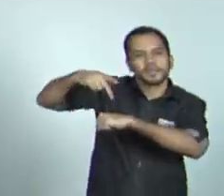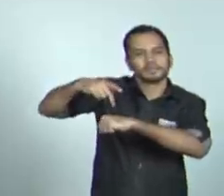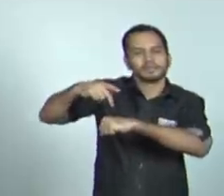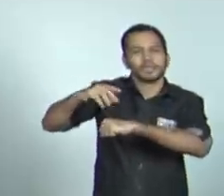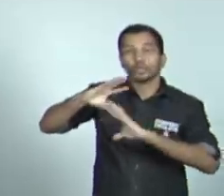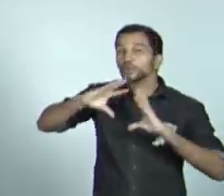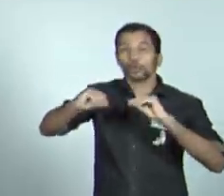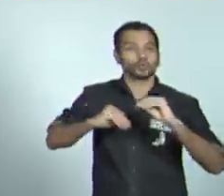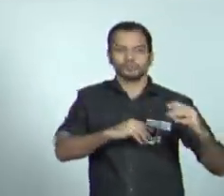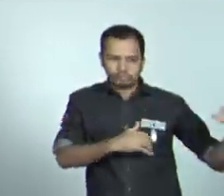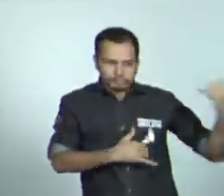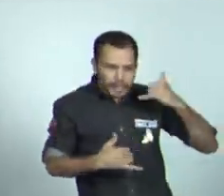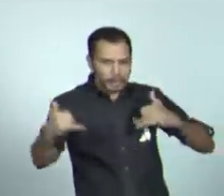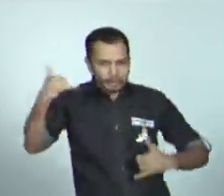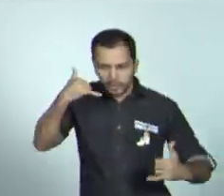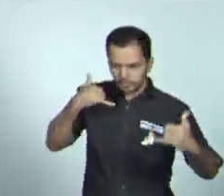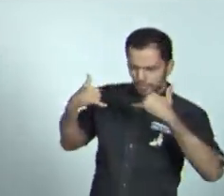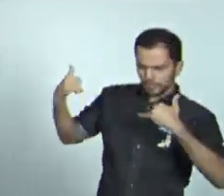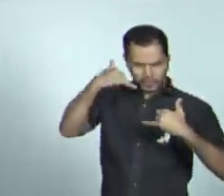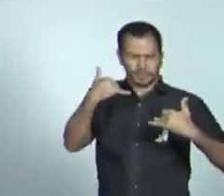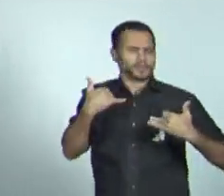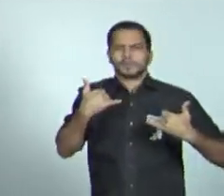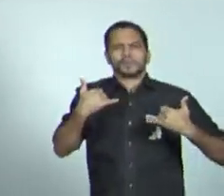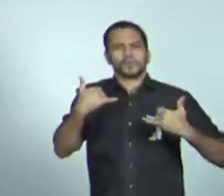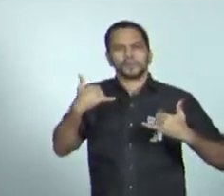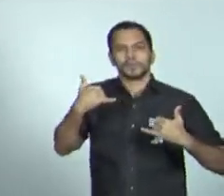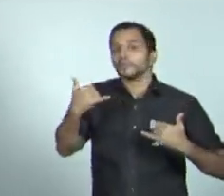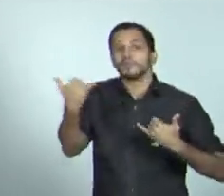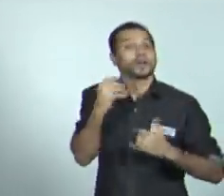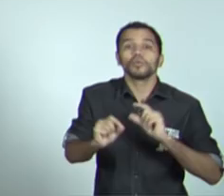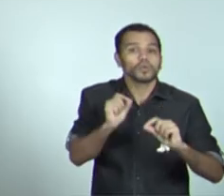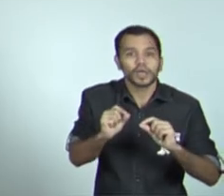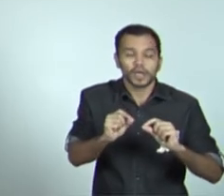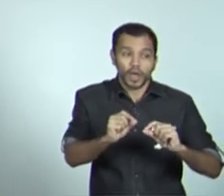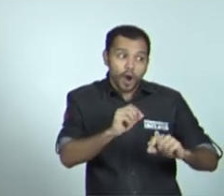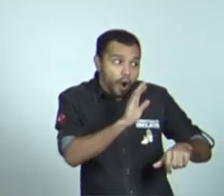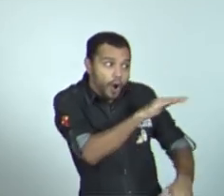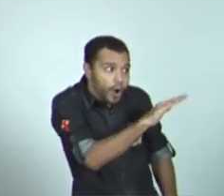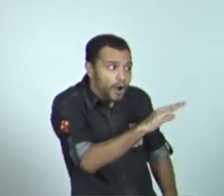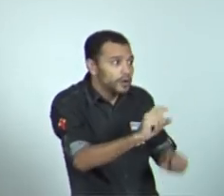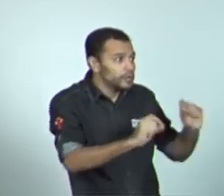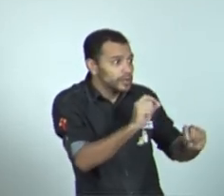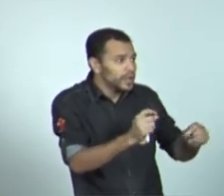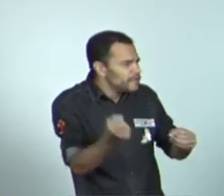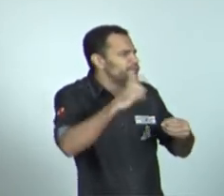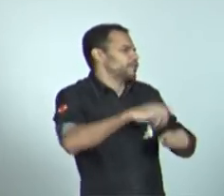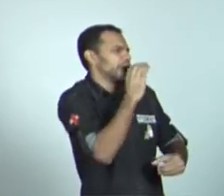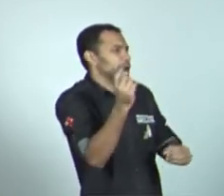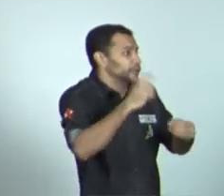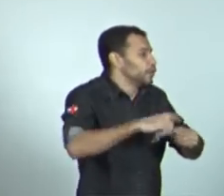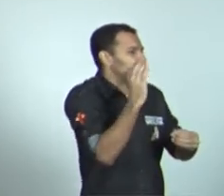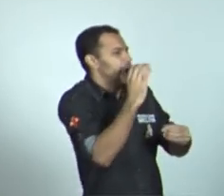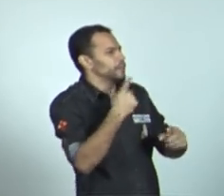todo mundo me ligando todo mundo me ligando e dizendo olha volta logo